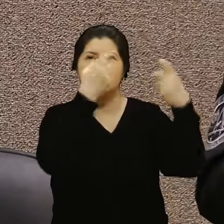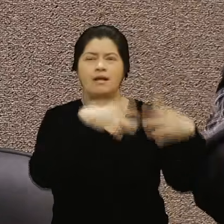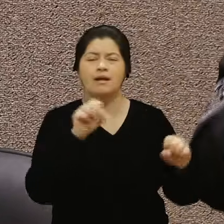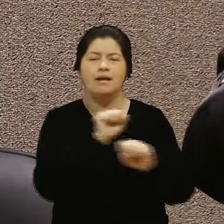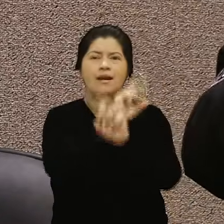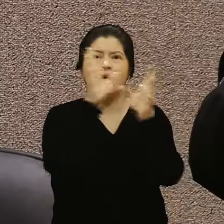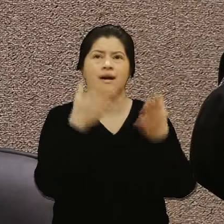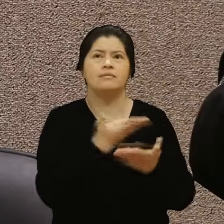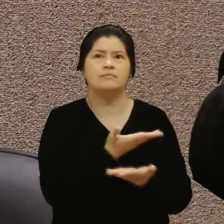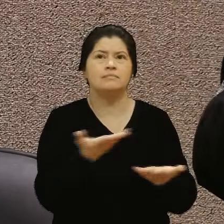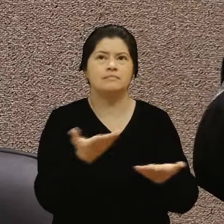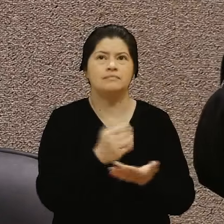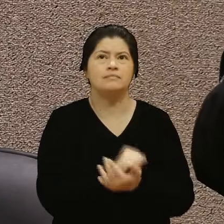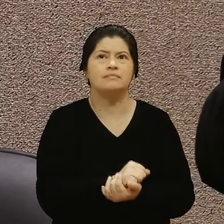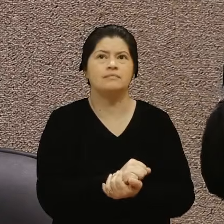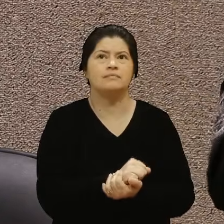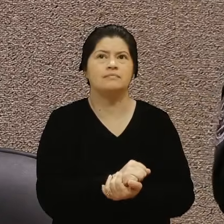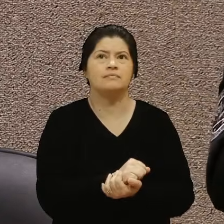quando há